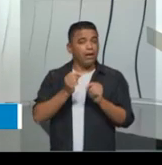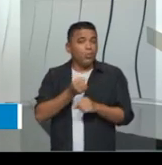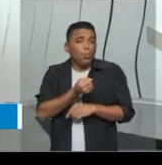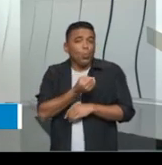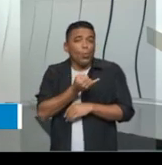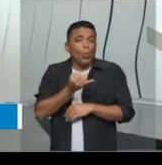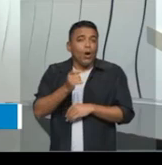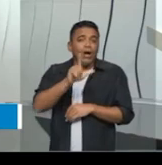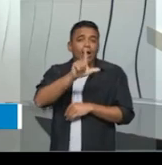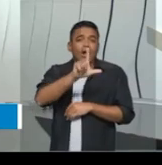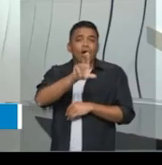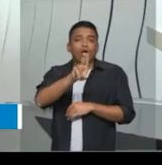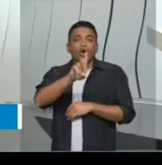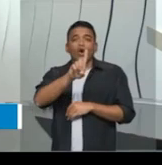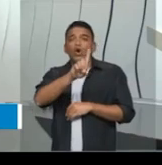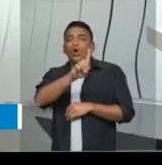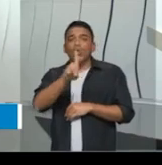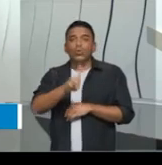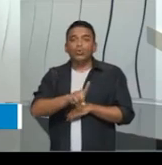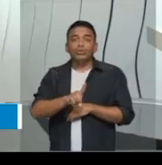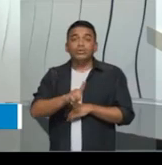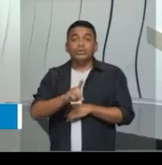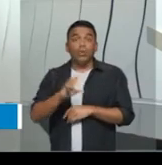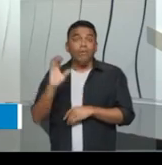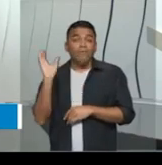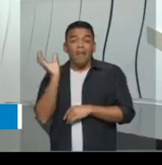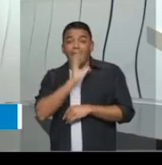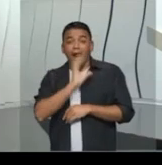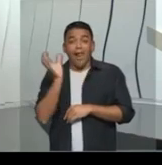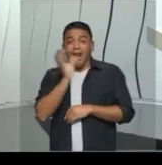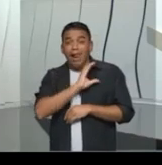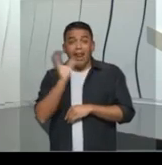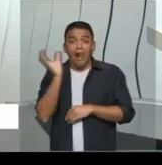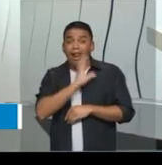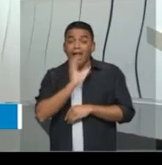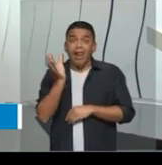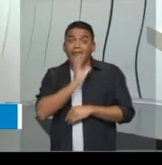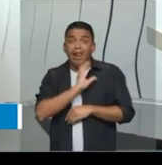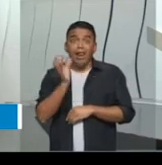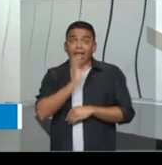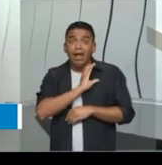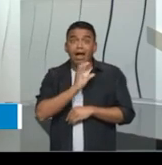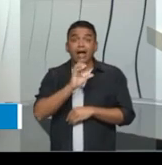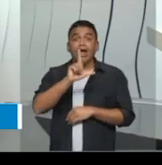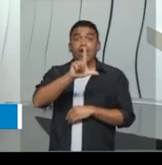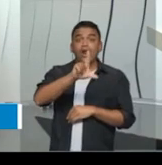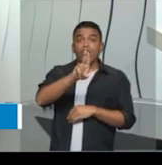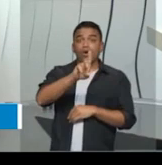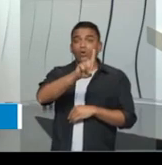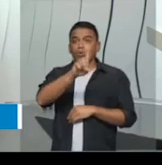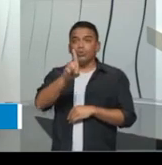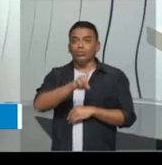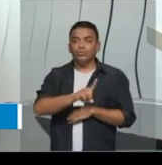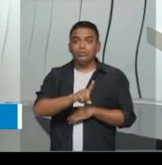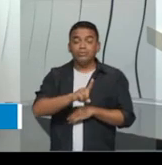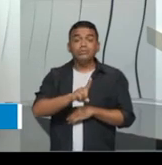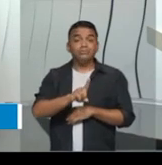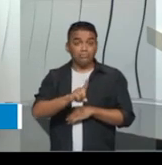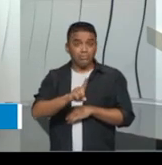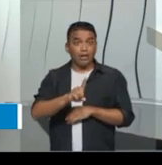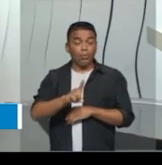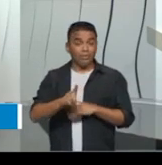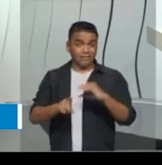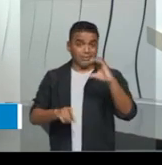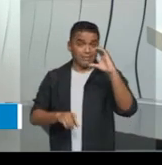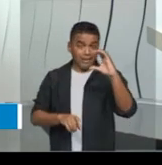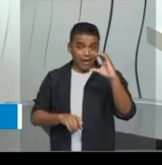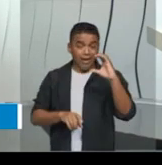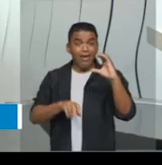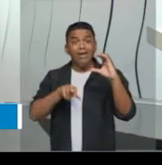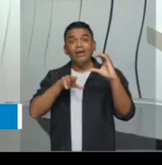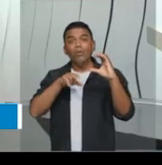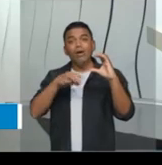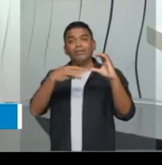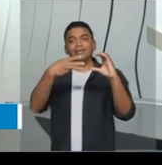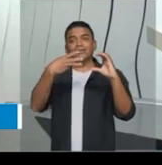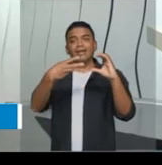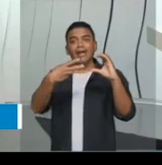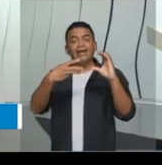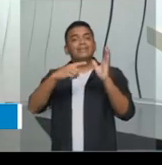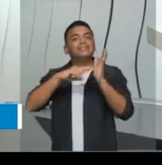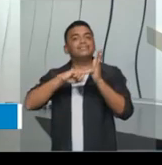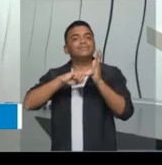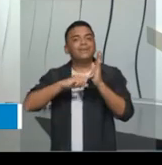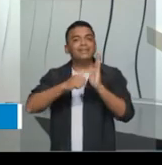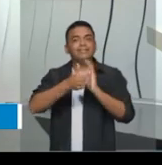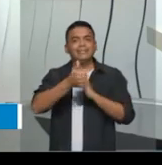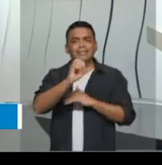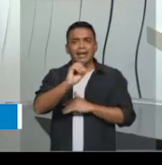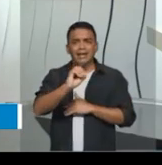deles é a velocidade da luz. Nós a conhecemos como c, e o valor é de 3 vezes 10 elevado à quinta,